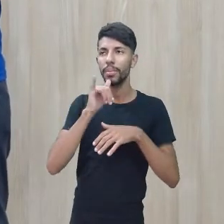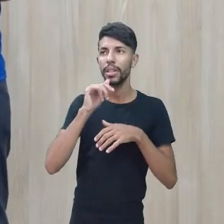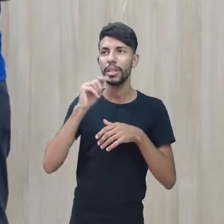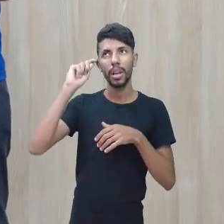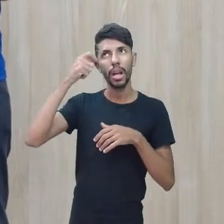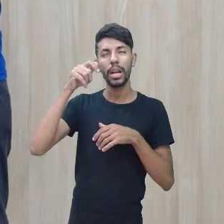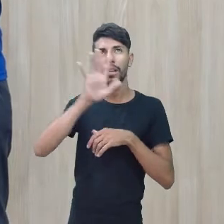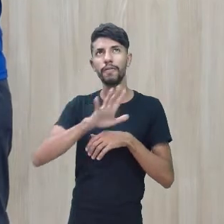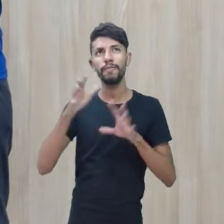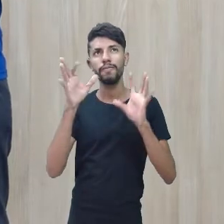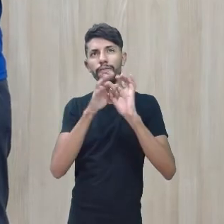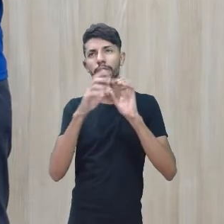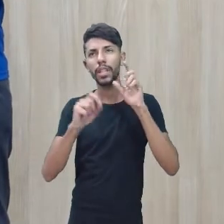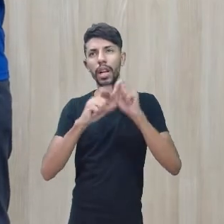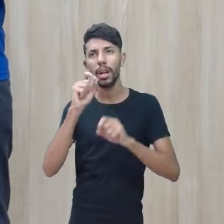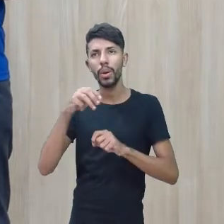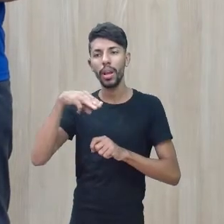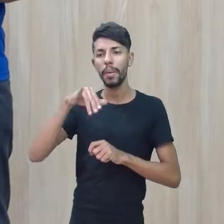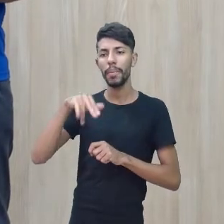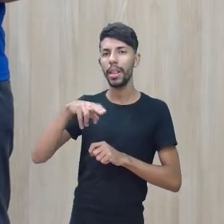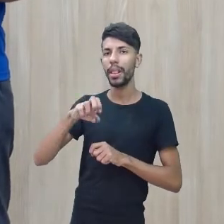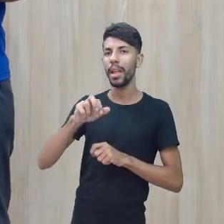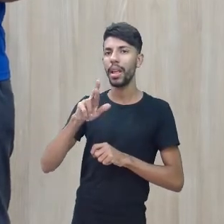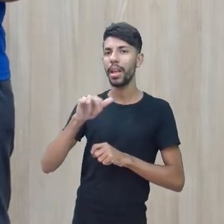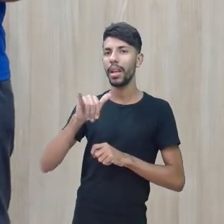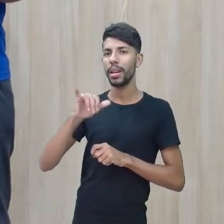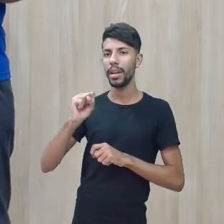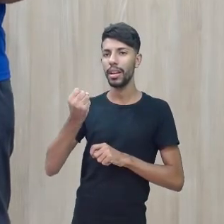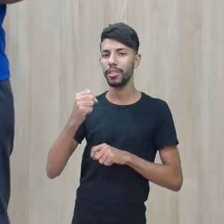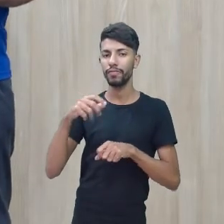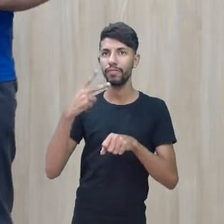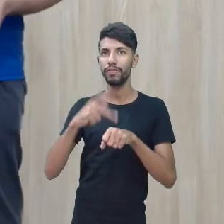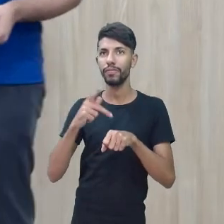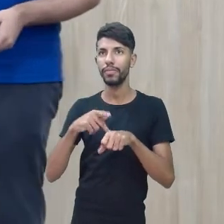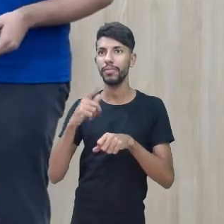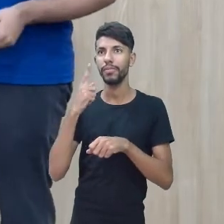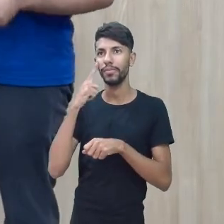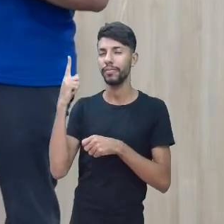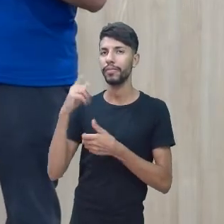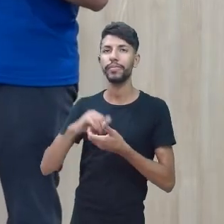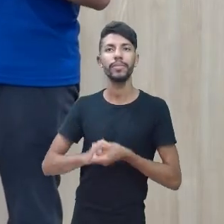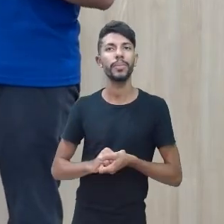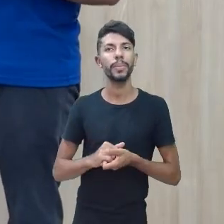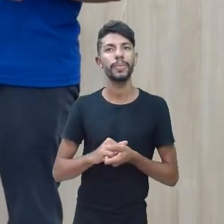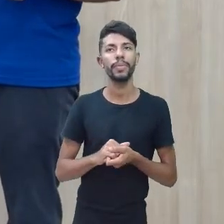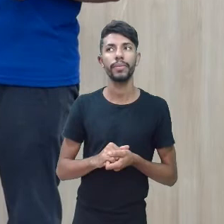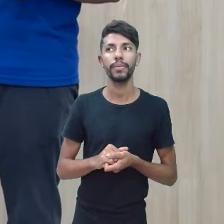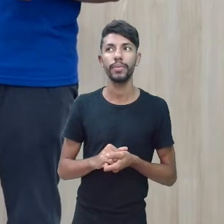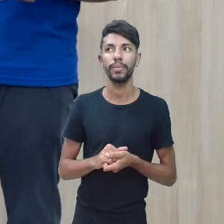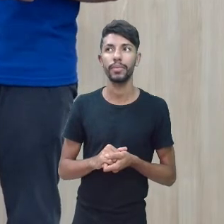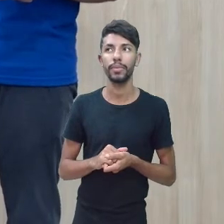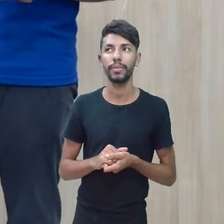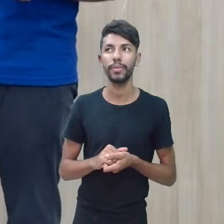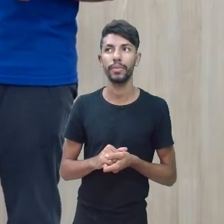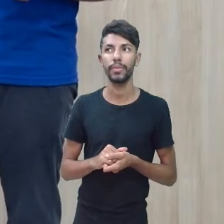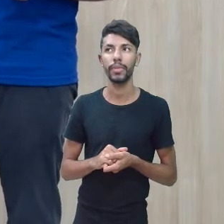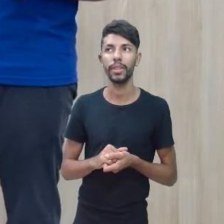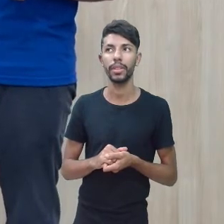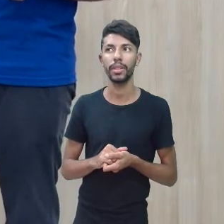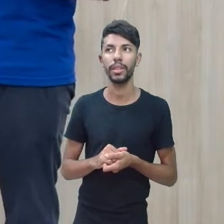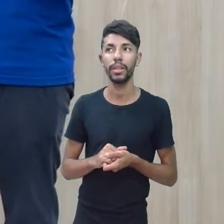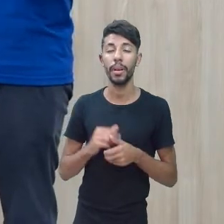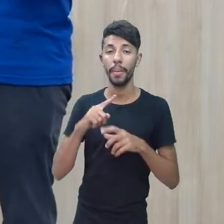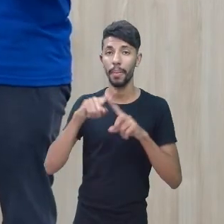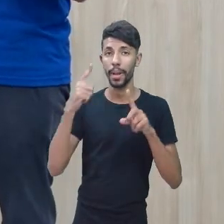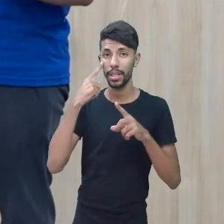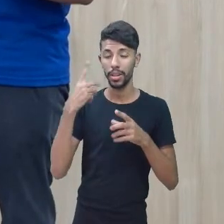de minerais, se destacam bastante, beleza? Acho que o próximo, cadê? Aqui, ó. A África, agora veja só, dentro da economia da África,